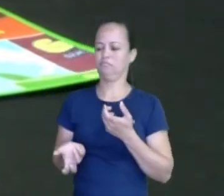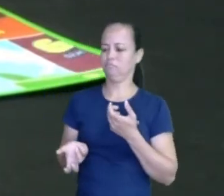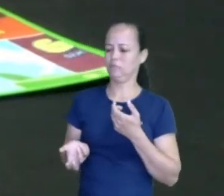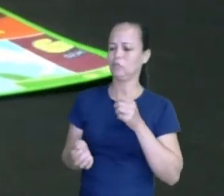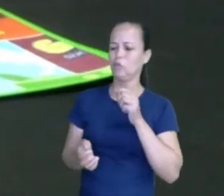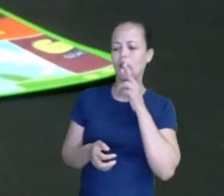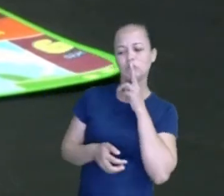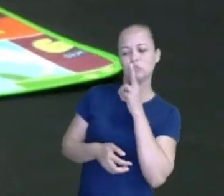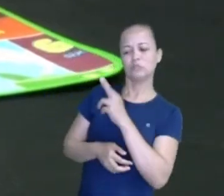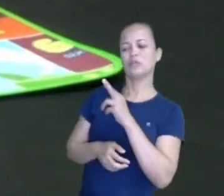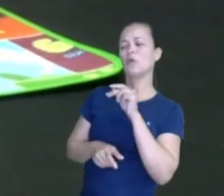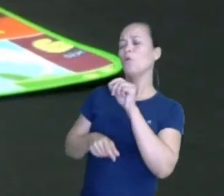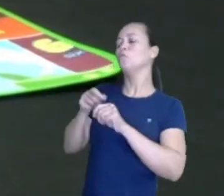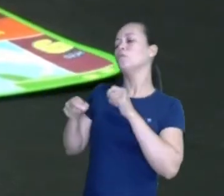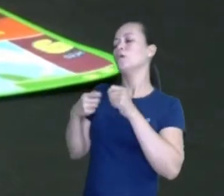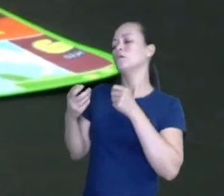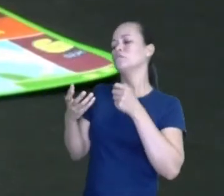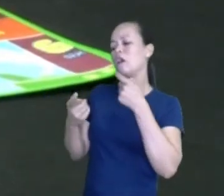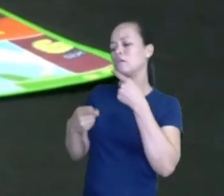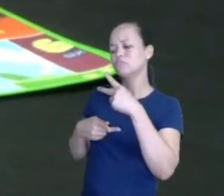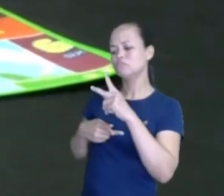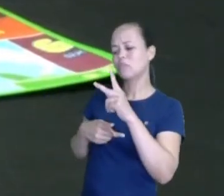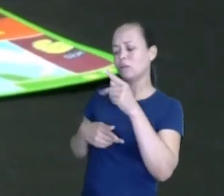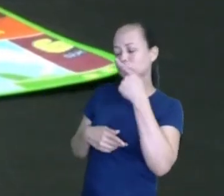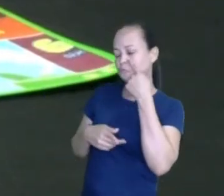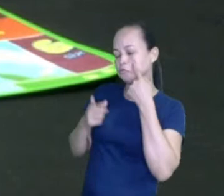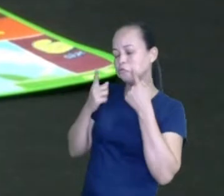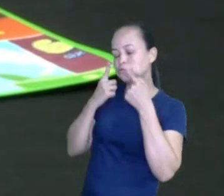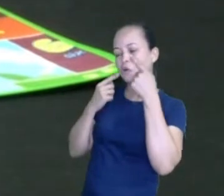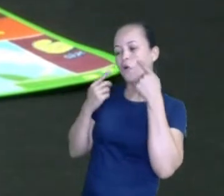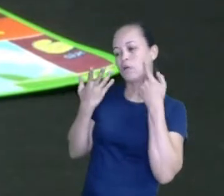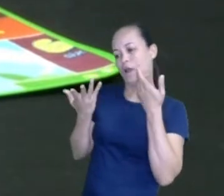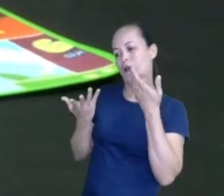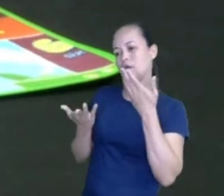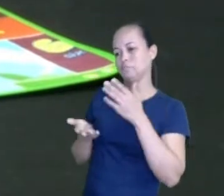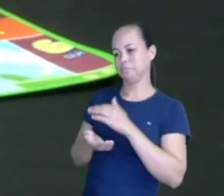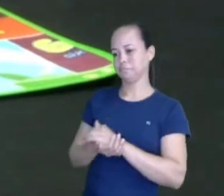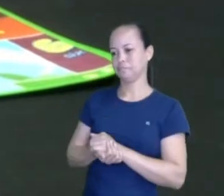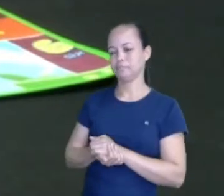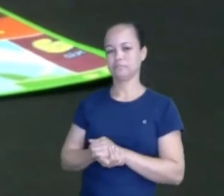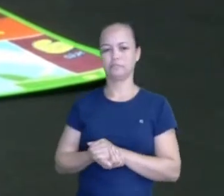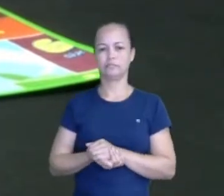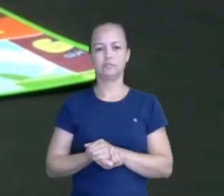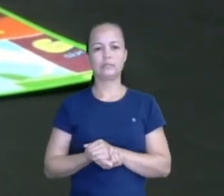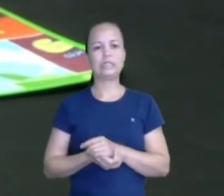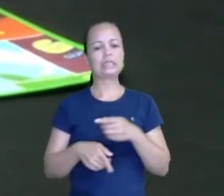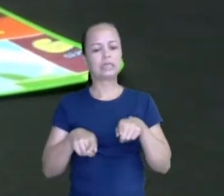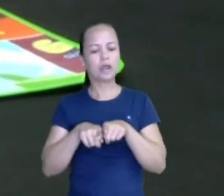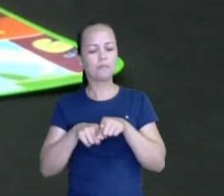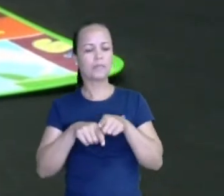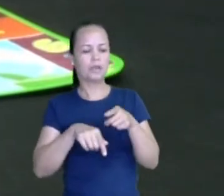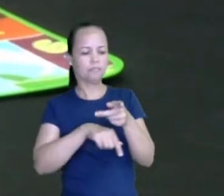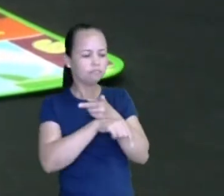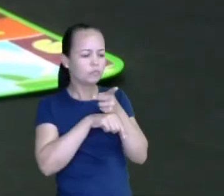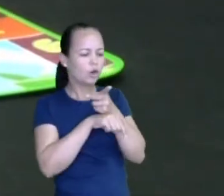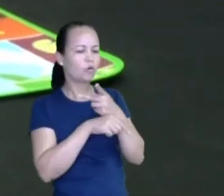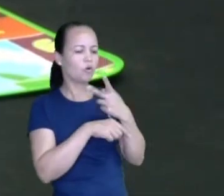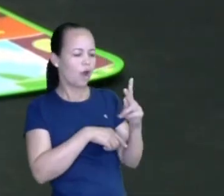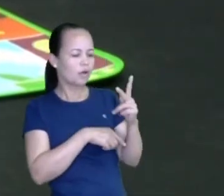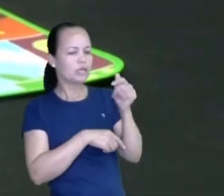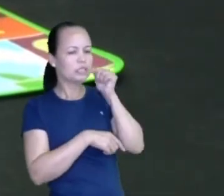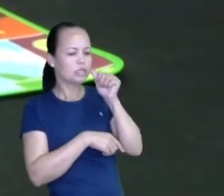faz chorar, meu menino, algo que o faz chorar. Ele procurou a senhora Mandala,